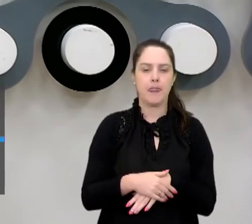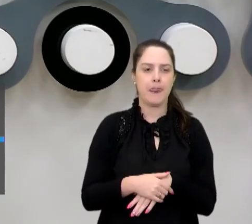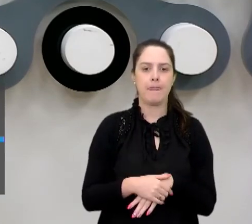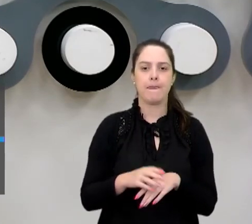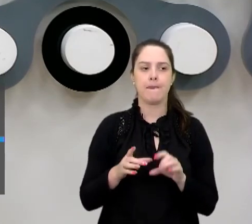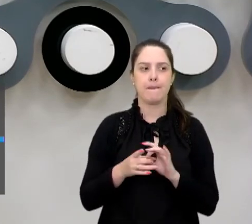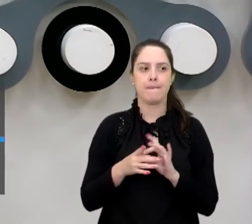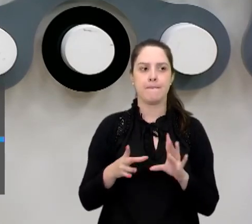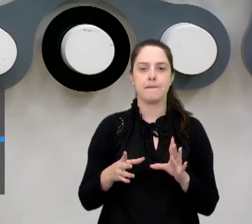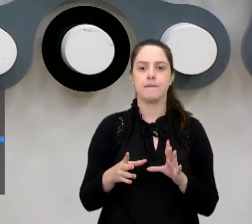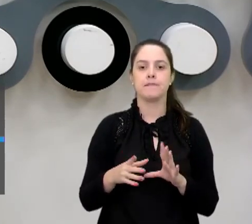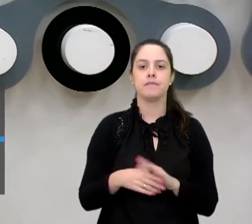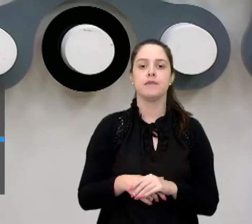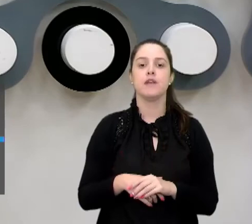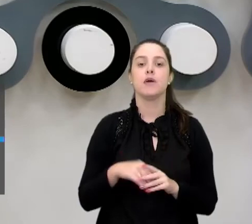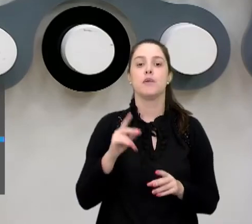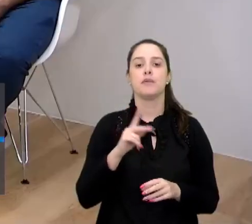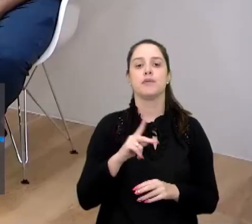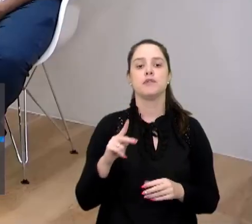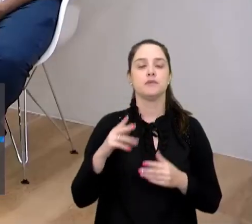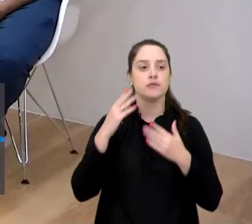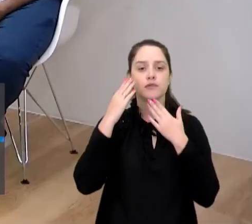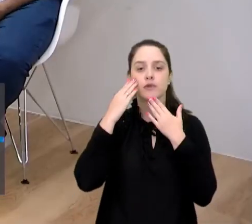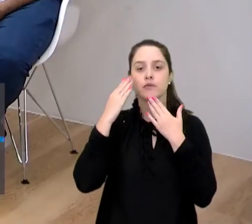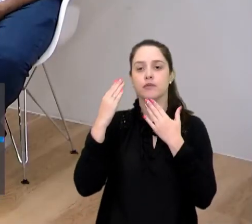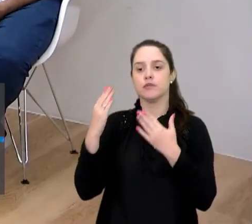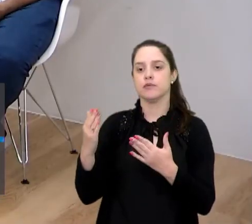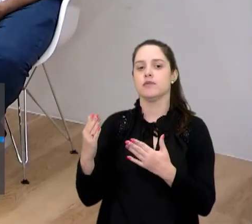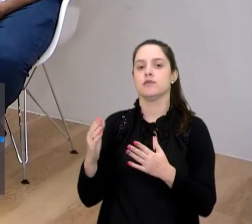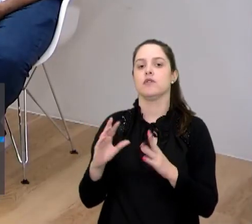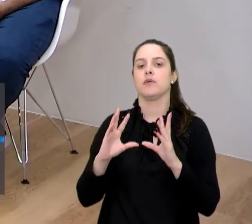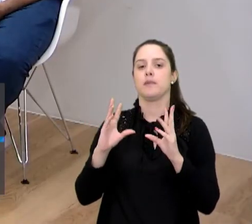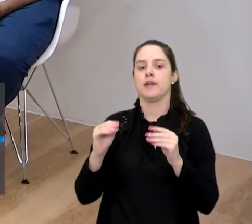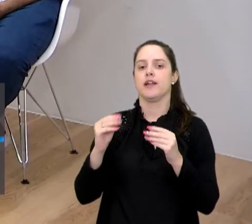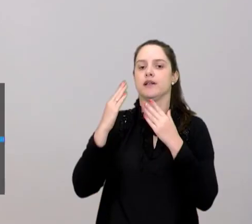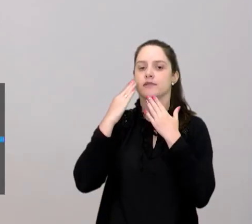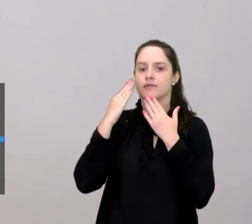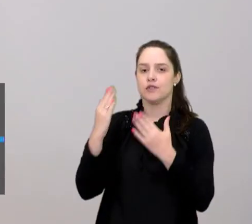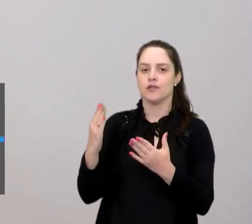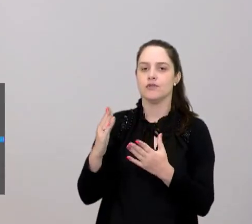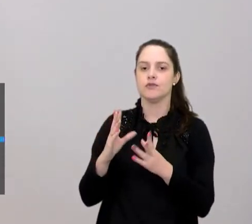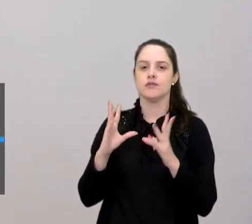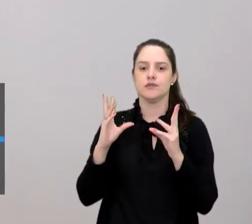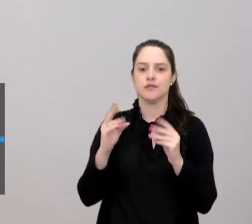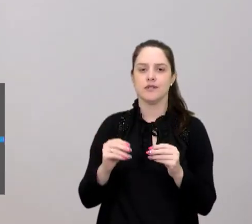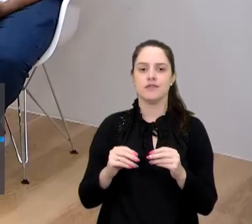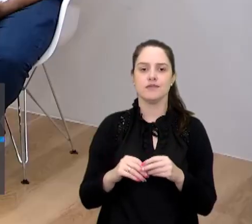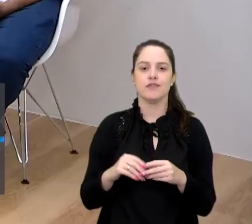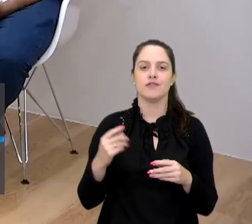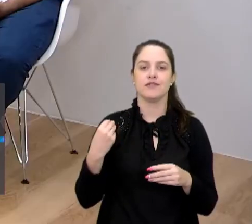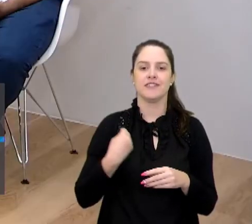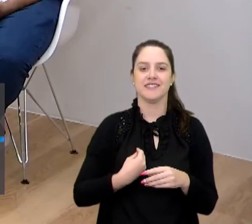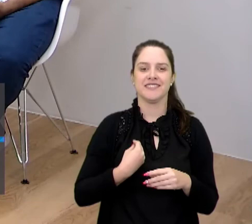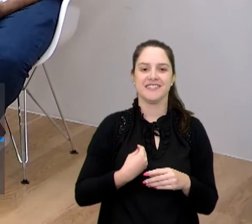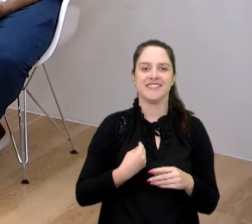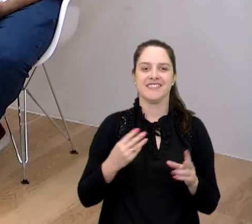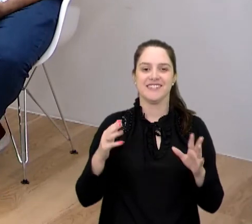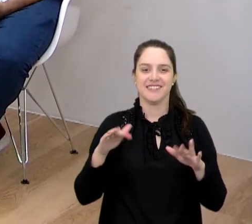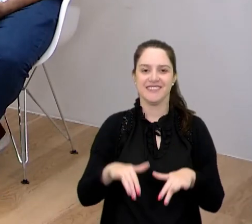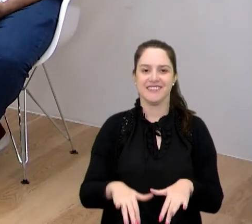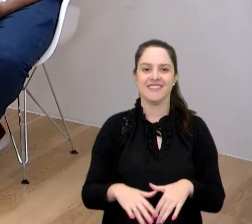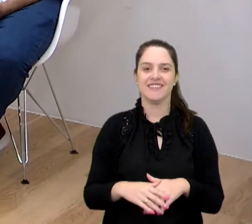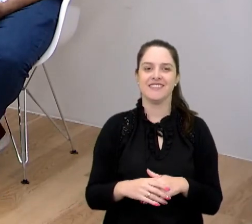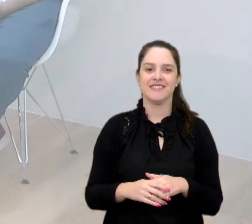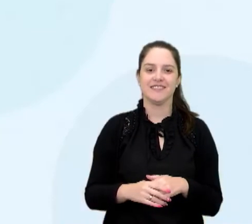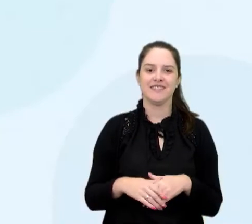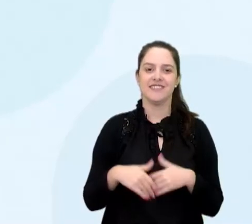bimestre bonitinho. Professora Viviane, muito obrigado. Obrigada, Mauro. Obrigada, pessoal. Que bom que vocês vieram. Acessem a gente aí